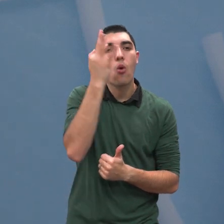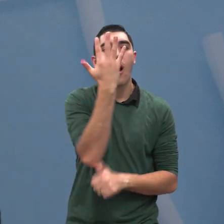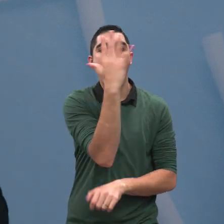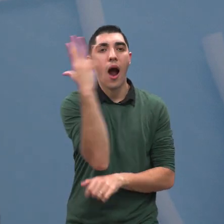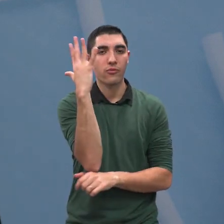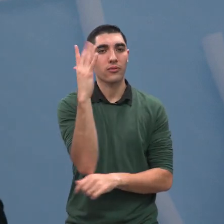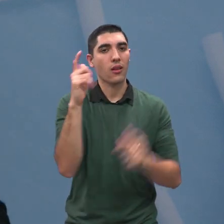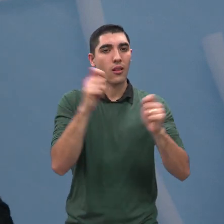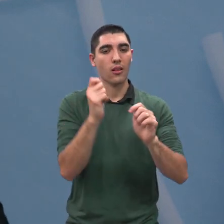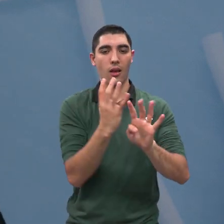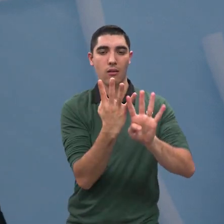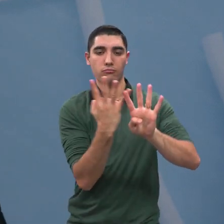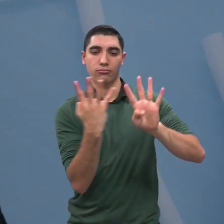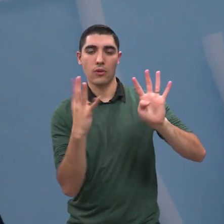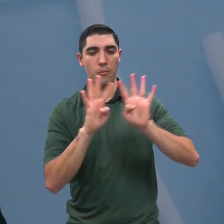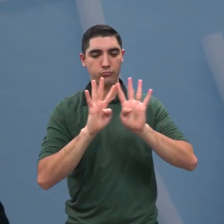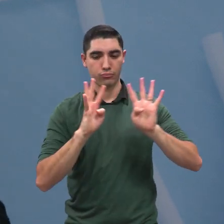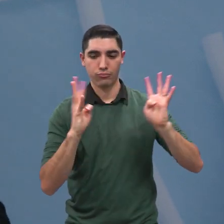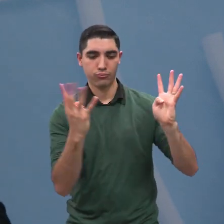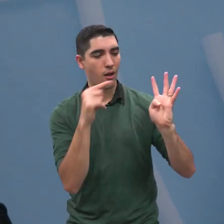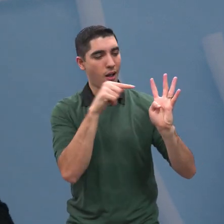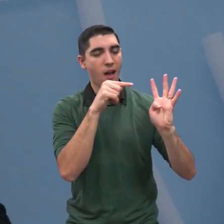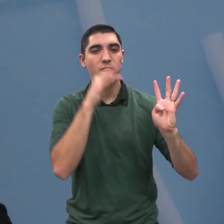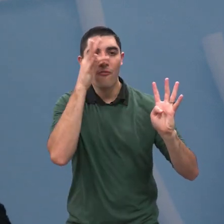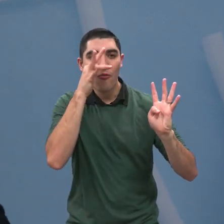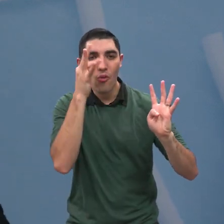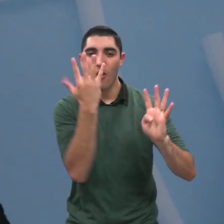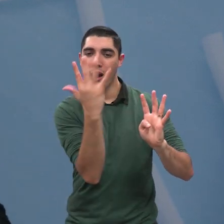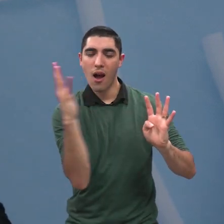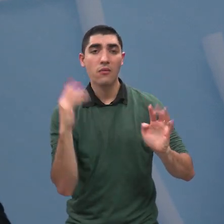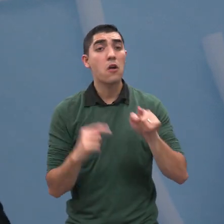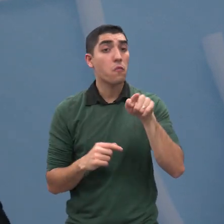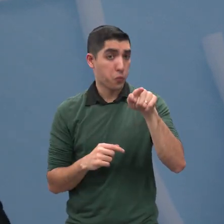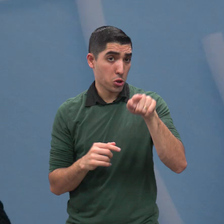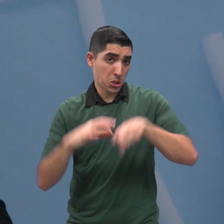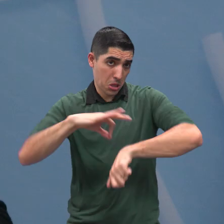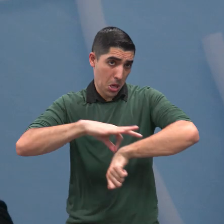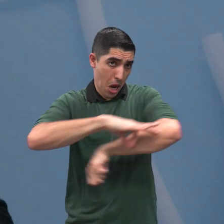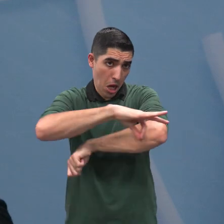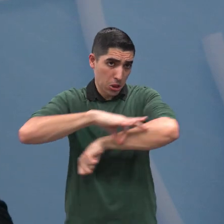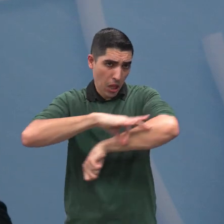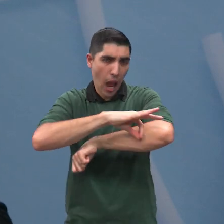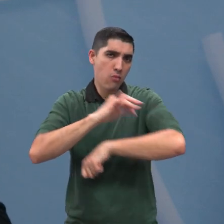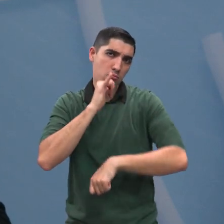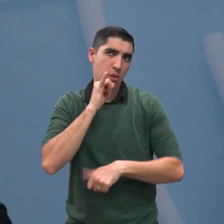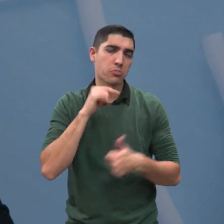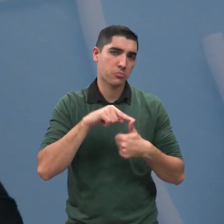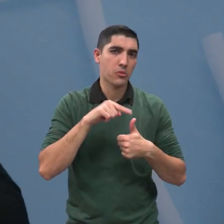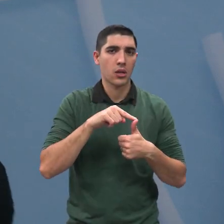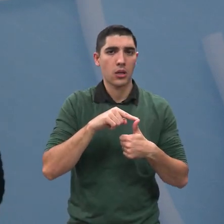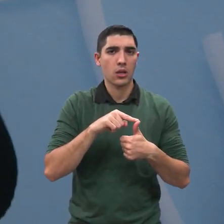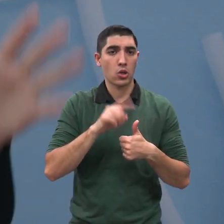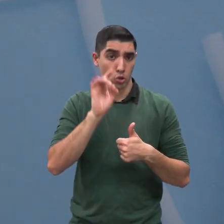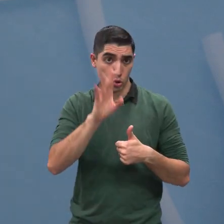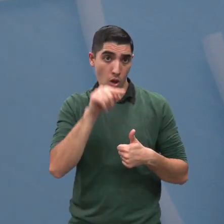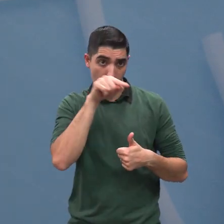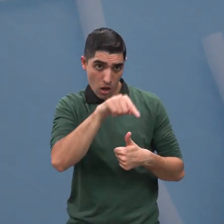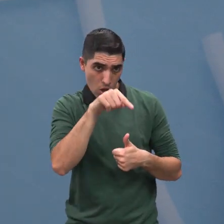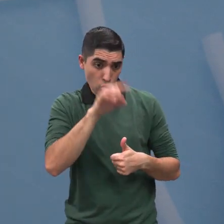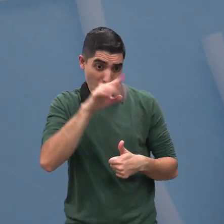algumas plantas e tal. Como arquiteto e urbanista, o que você acha? Em alguns outros locais, né, não estou